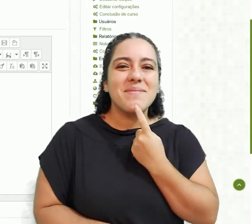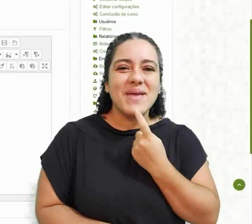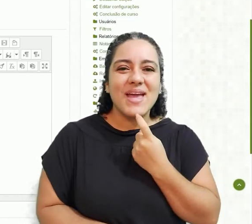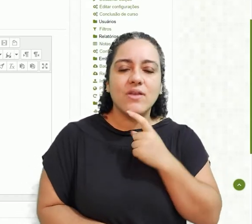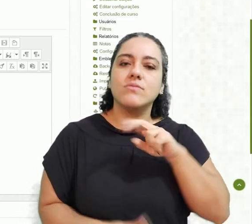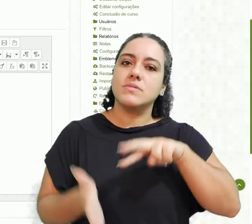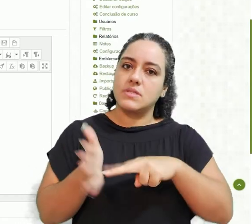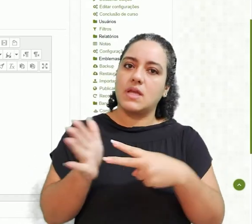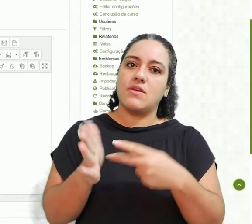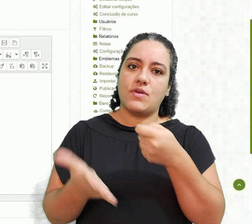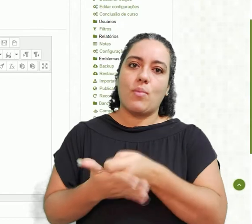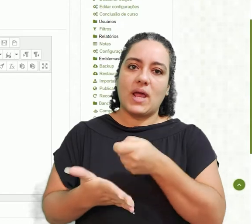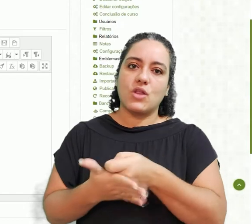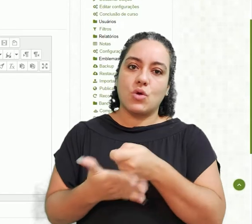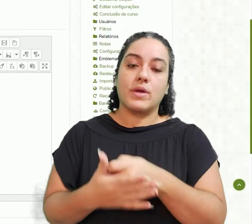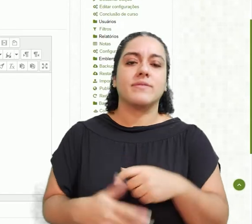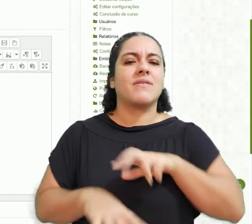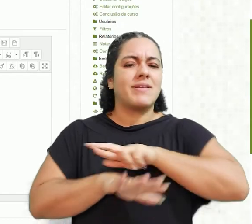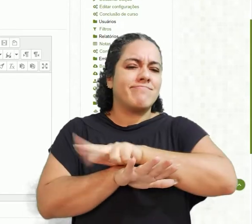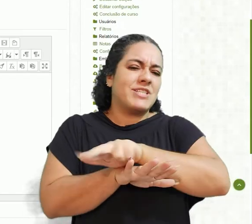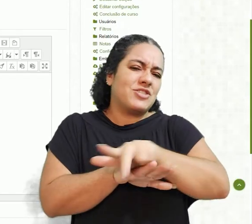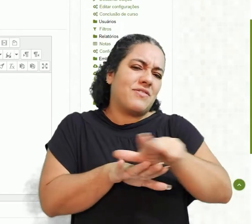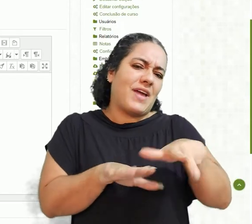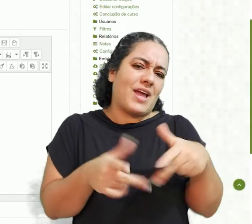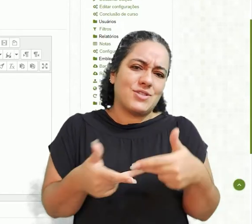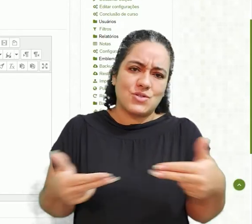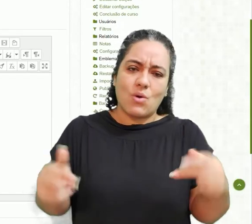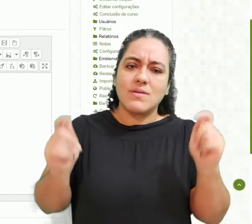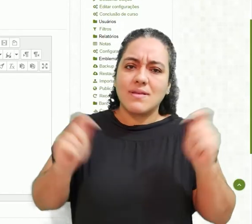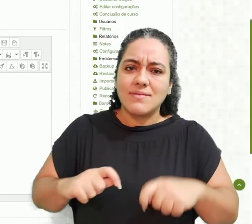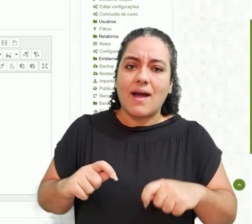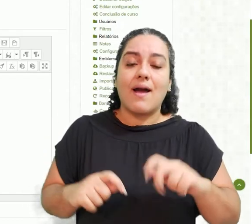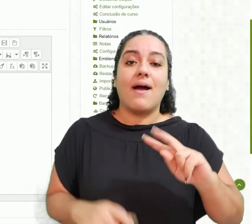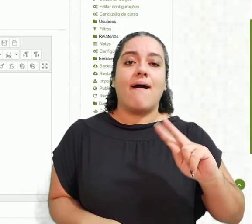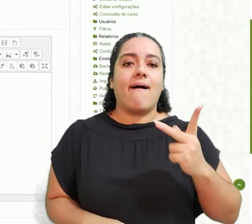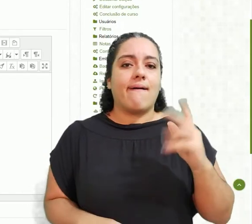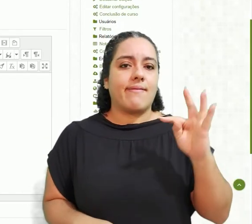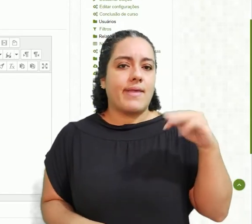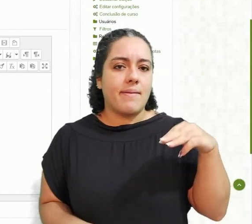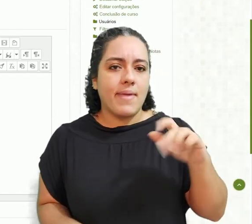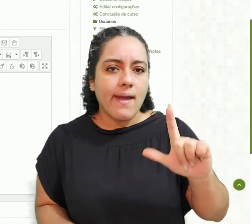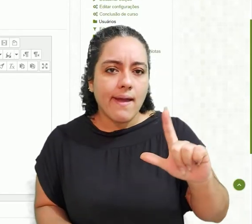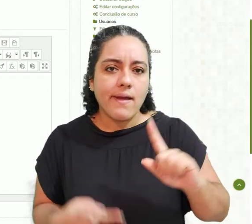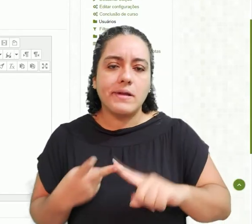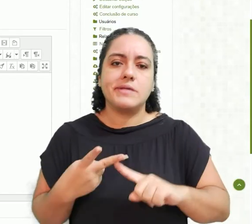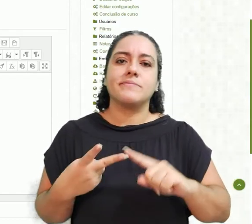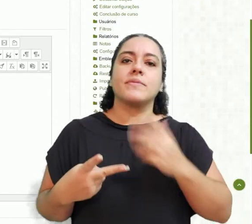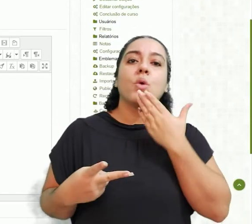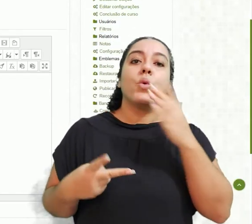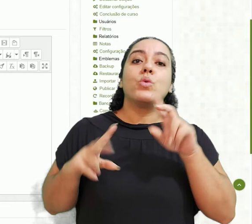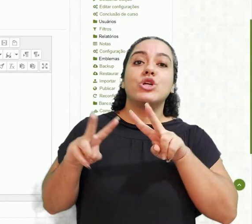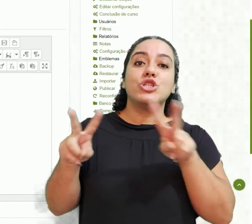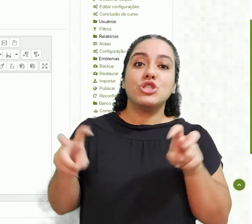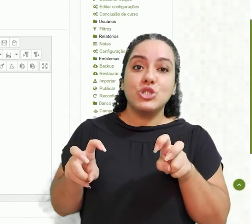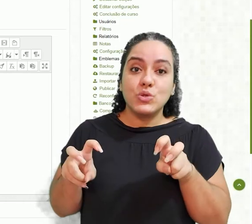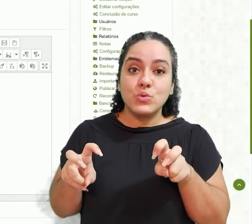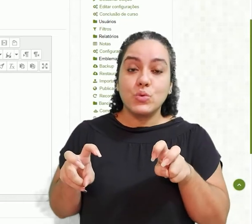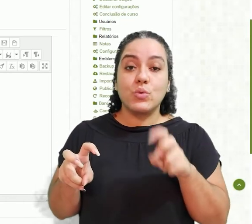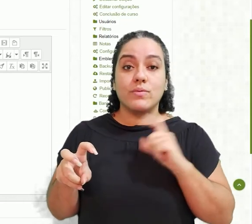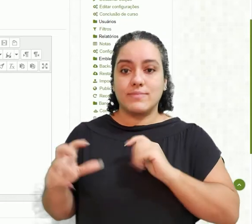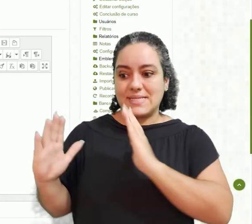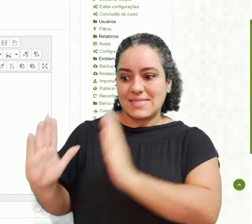obrigatório então conteúdo vai ter diversas coisas ele pode ter muitas coisas aqui em HTML você pode colocar um título